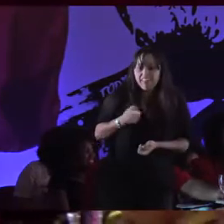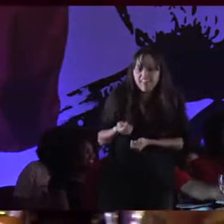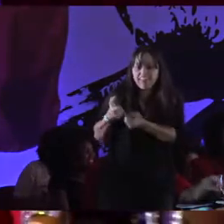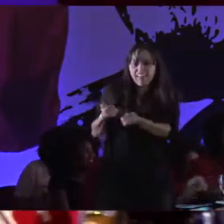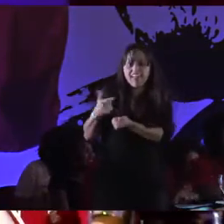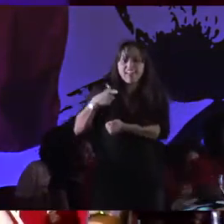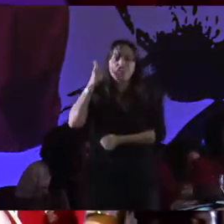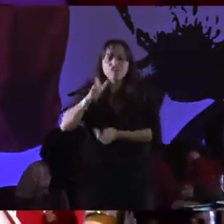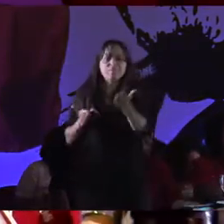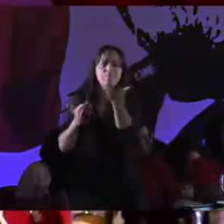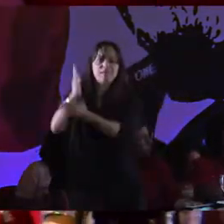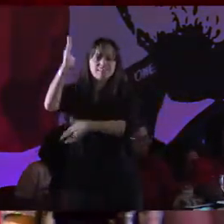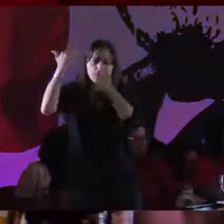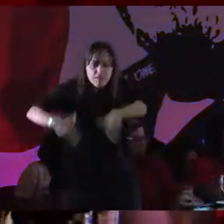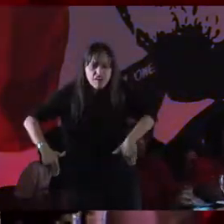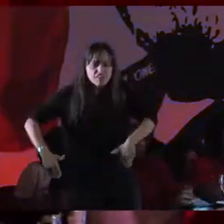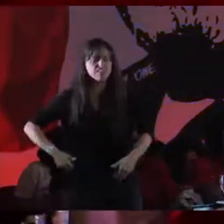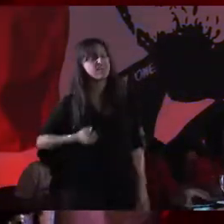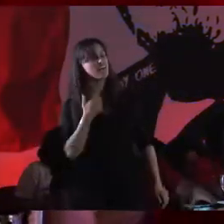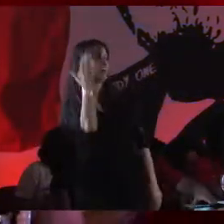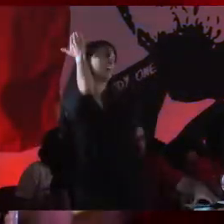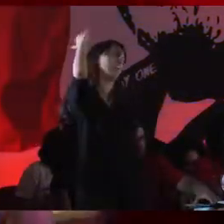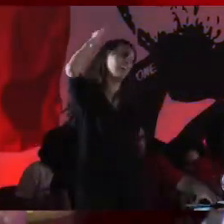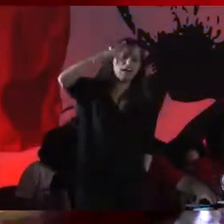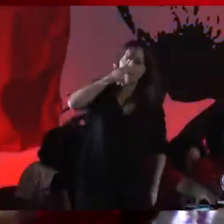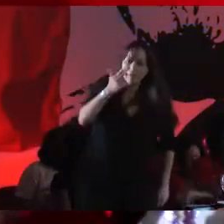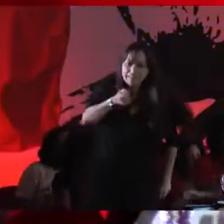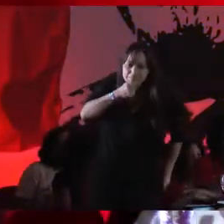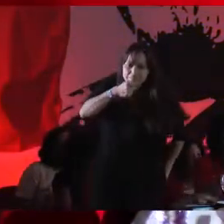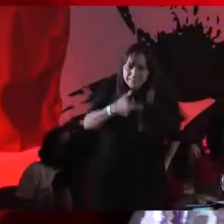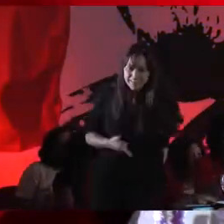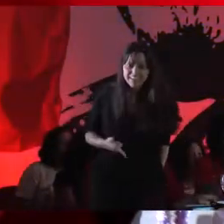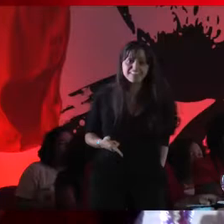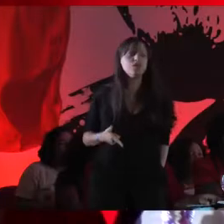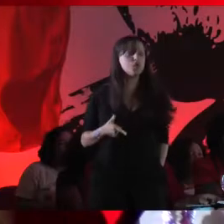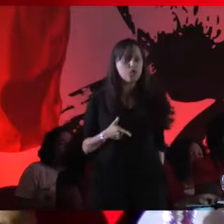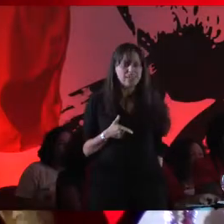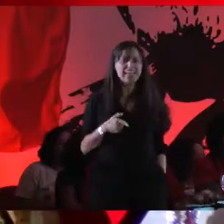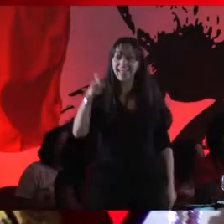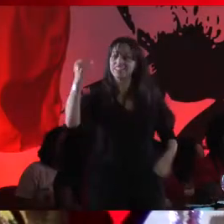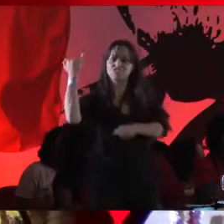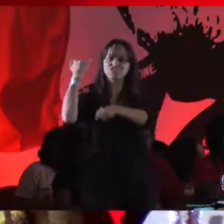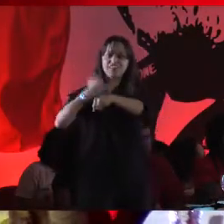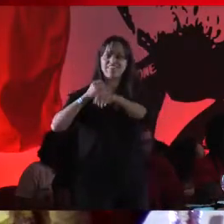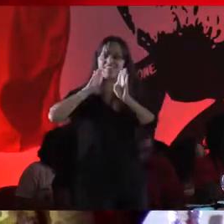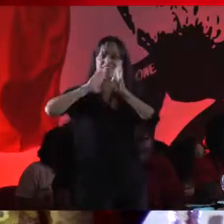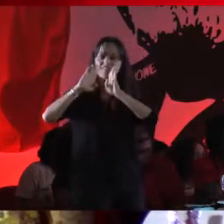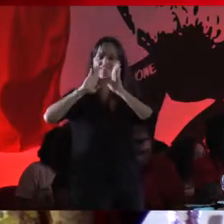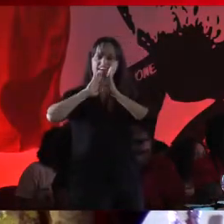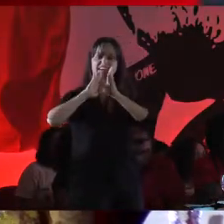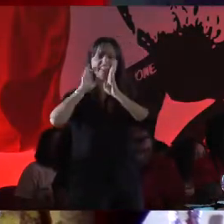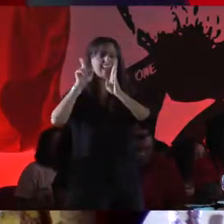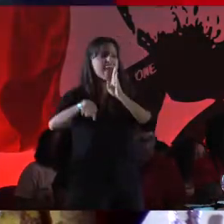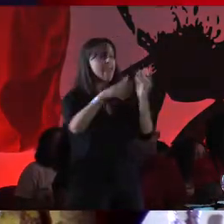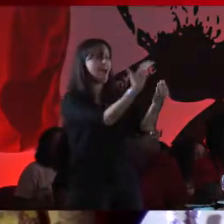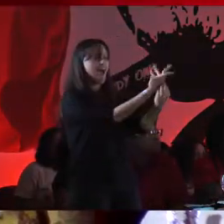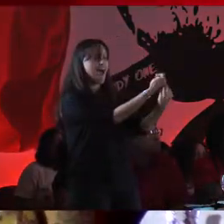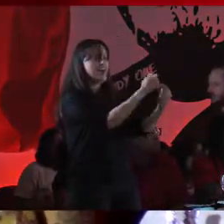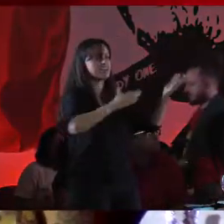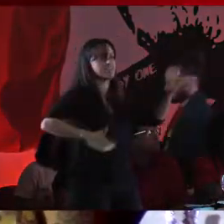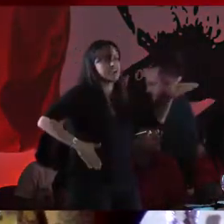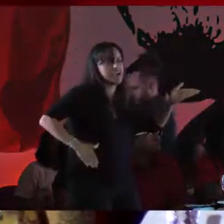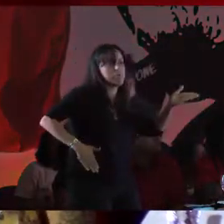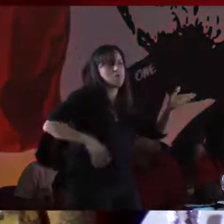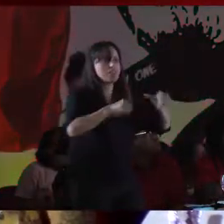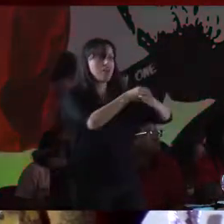Parece até piada do sensacionalista. O filho do chefe põe no Face que vagabundo é artista,